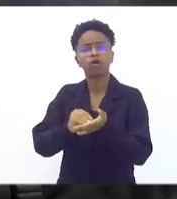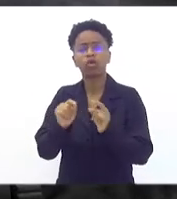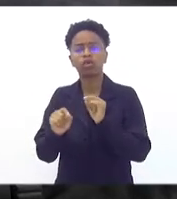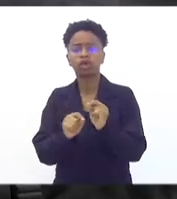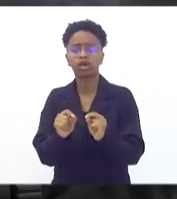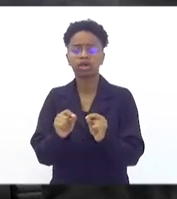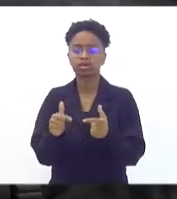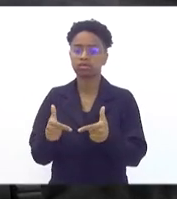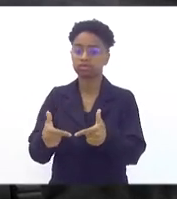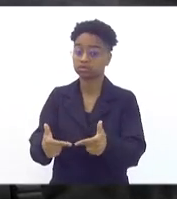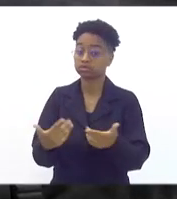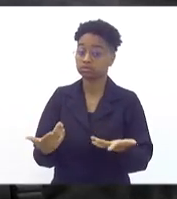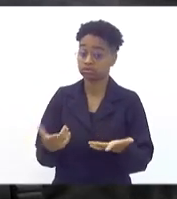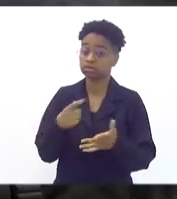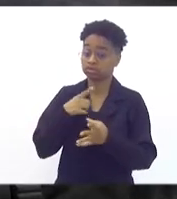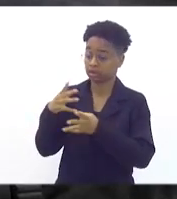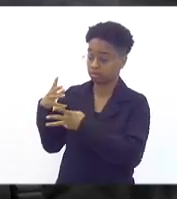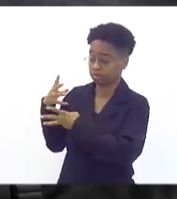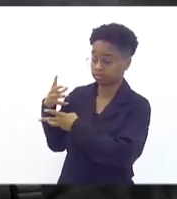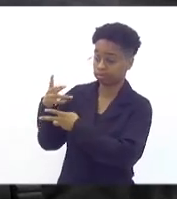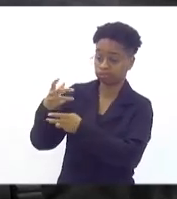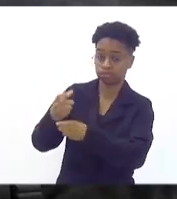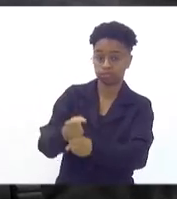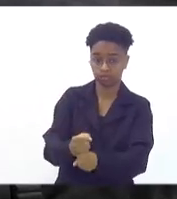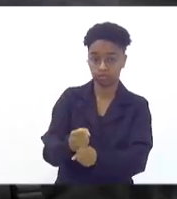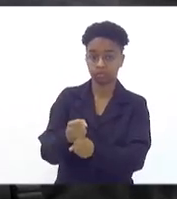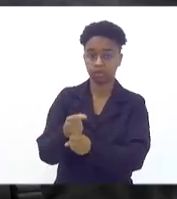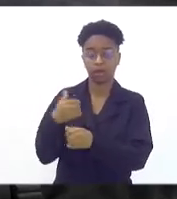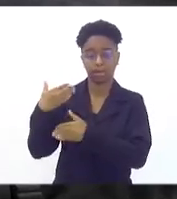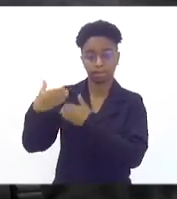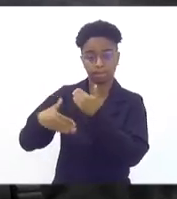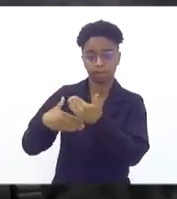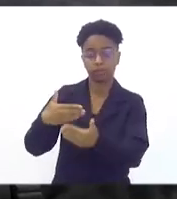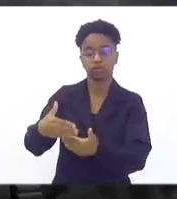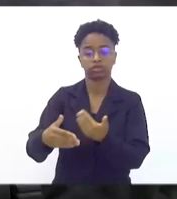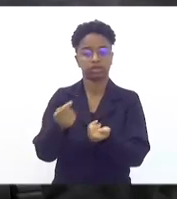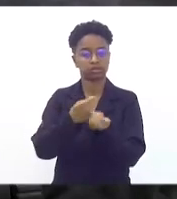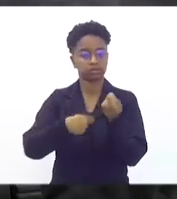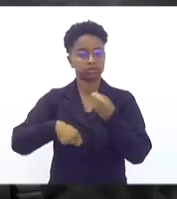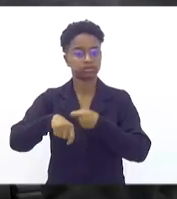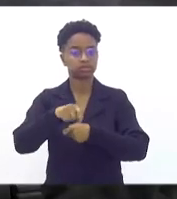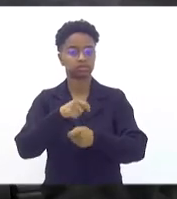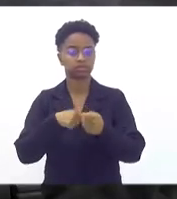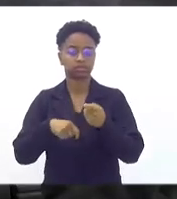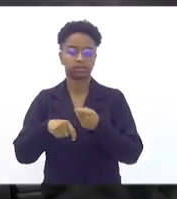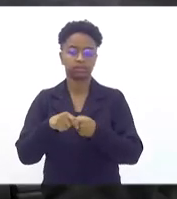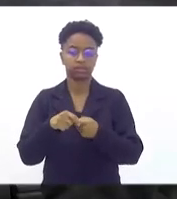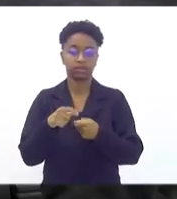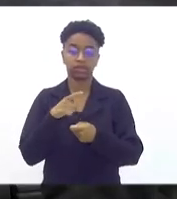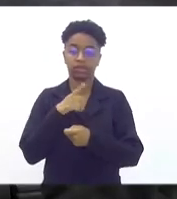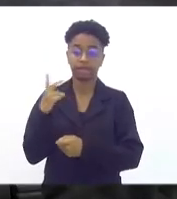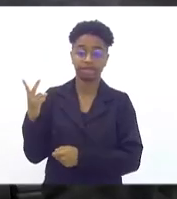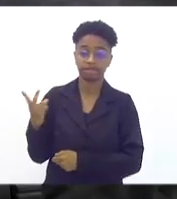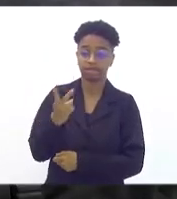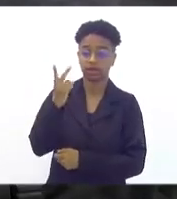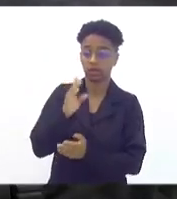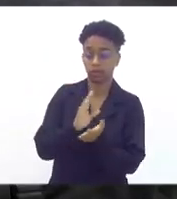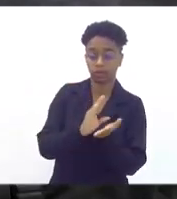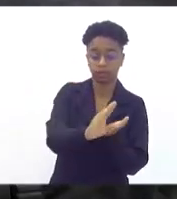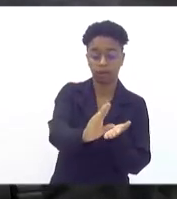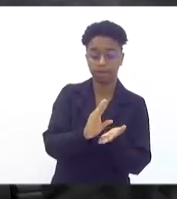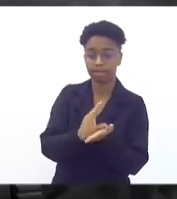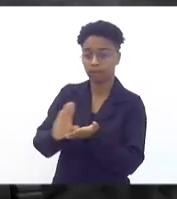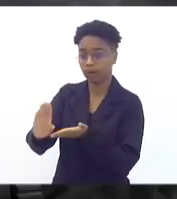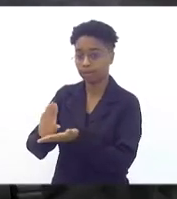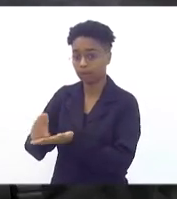isso entra numa equação de dentro do processo macroeconômico do de valores que foram investidos ou